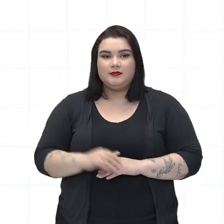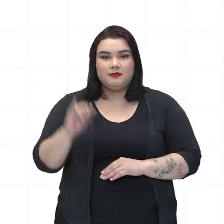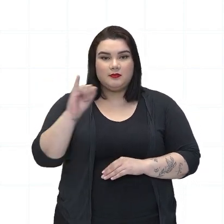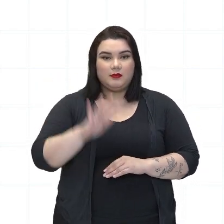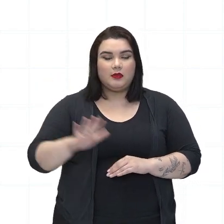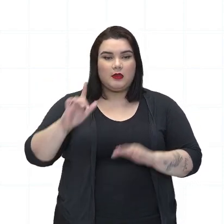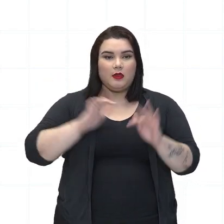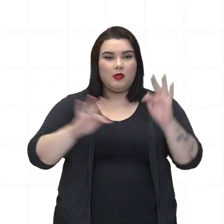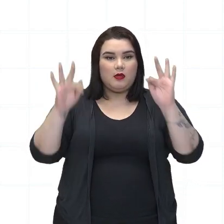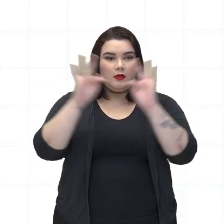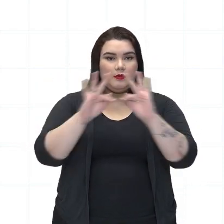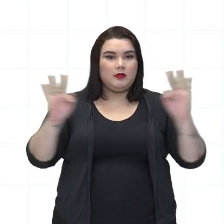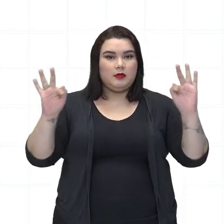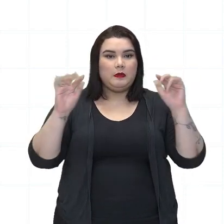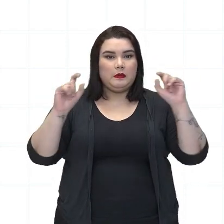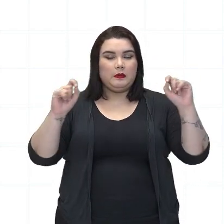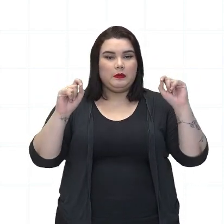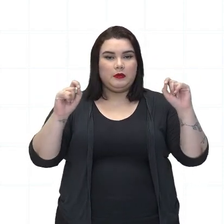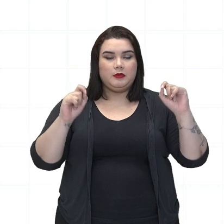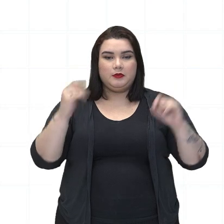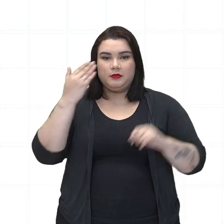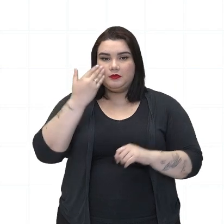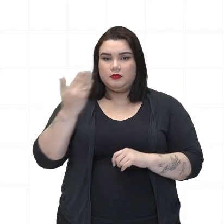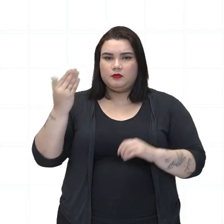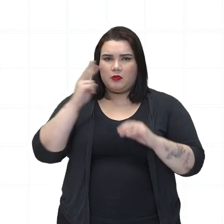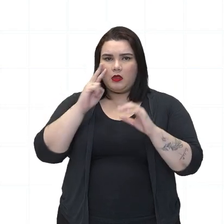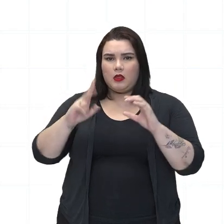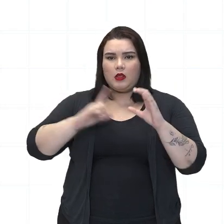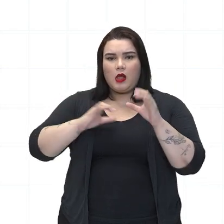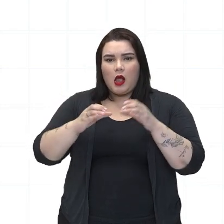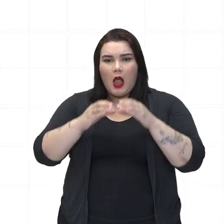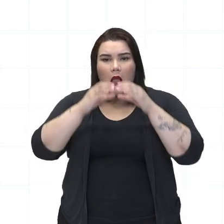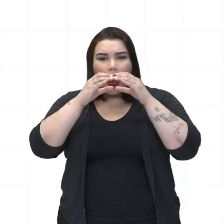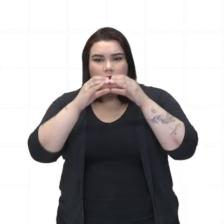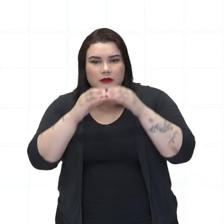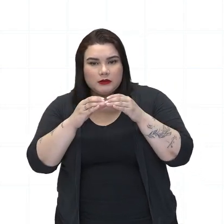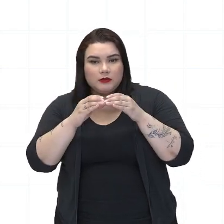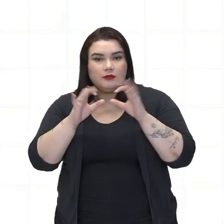frase que diz o seguinte, né? Vocês estão vendo aqui esse sanduíche, certo? Então,